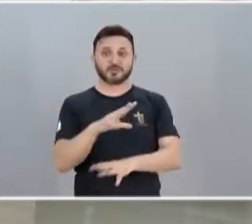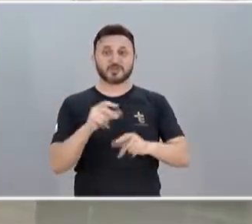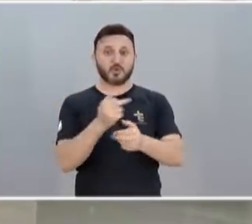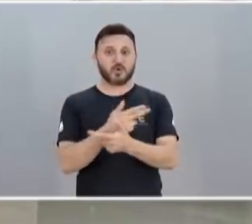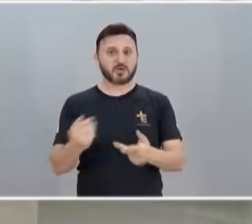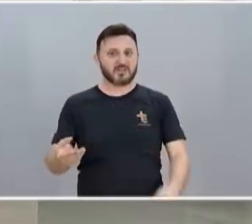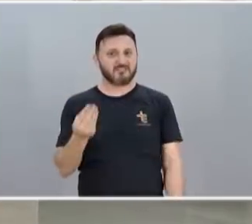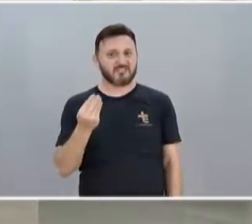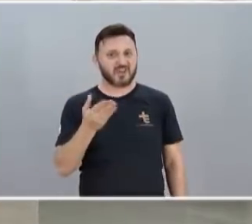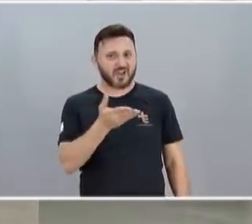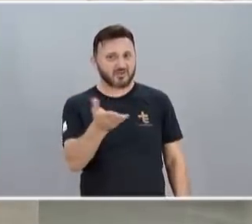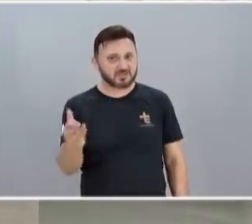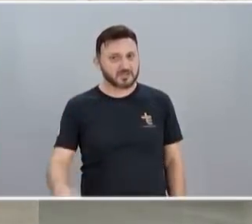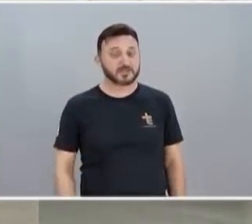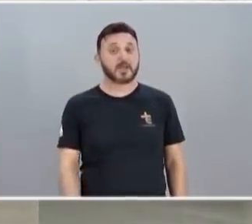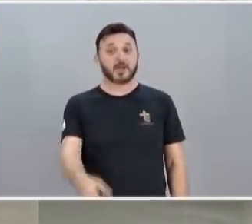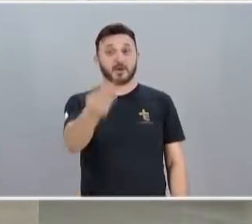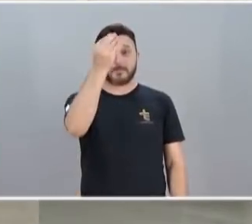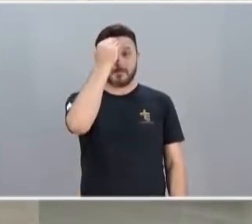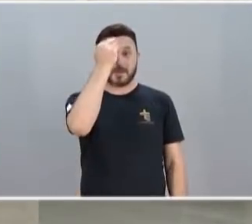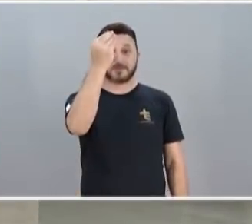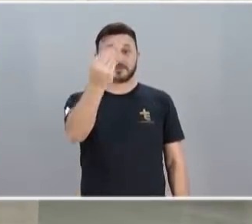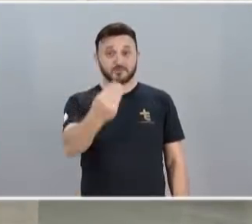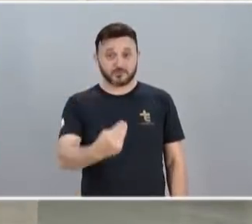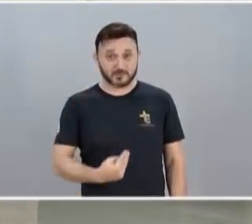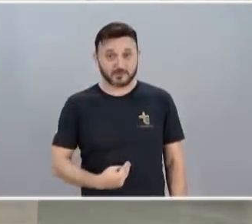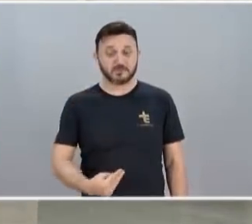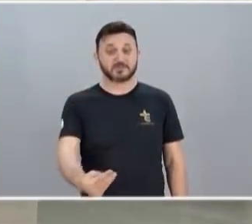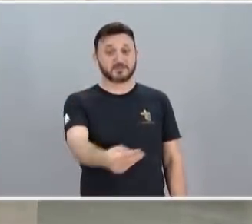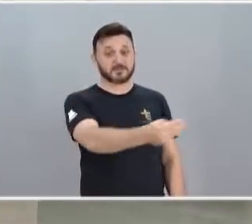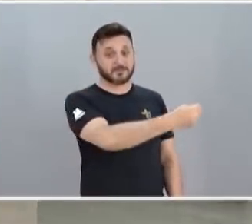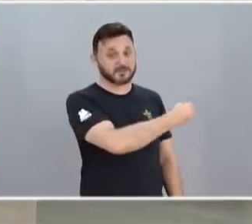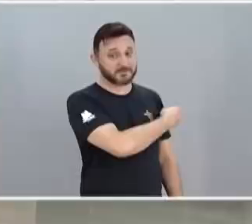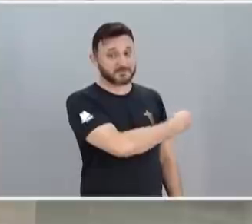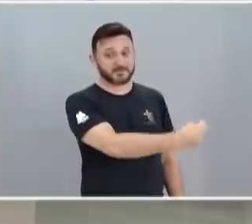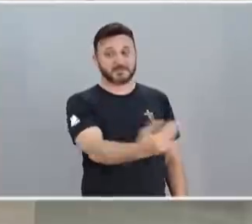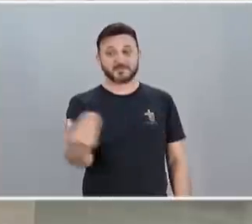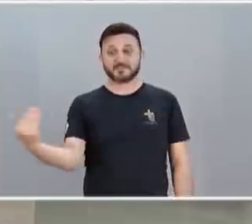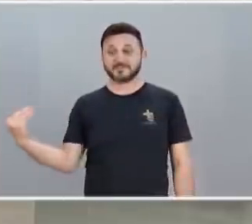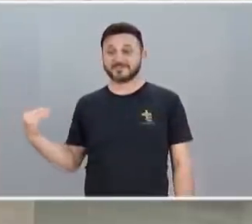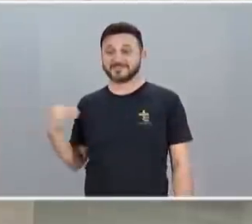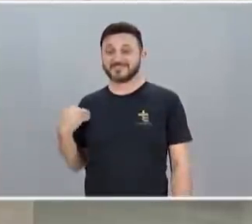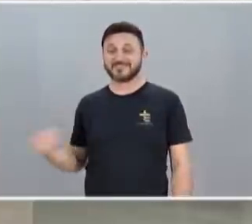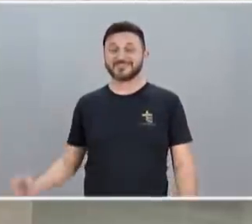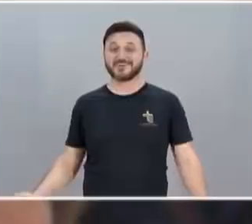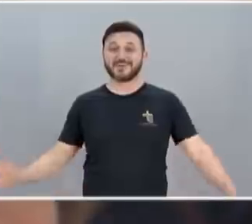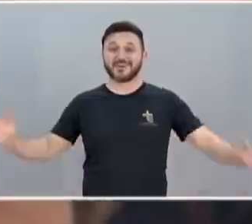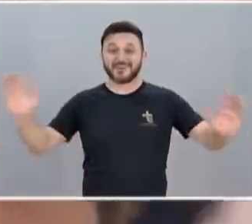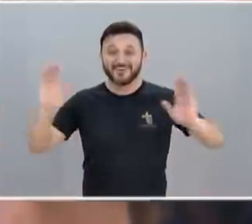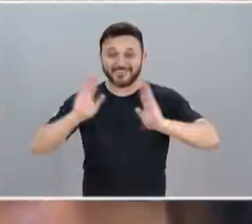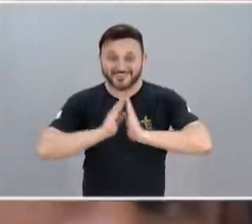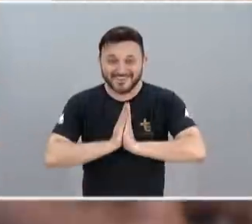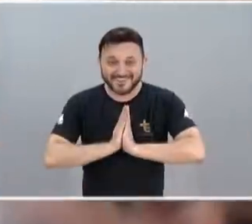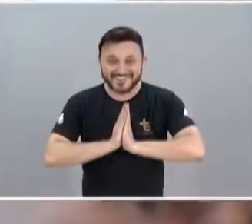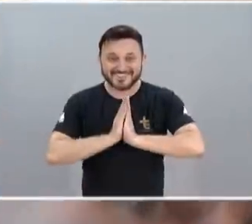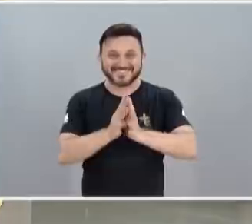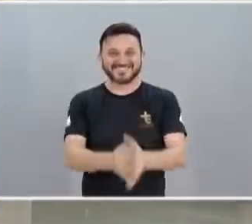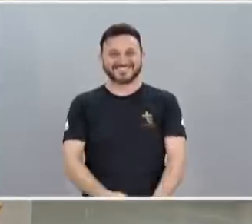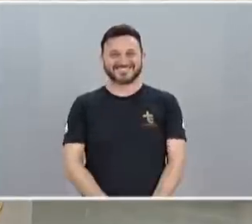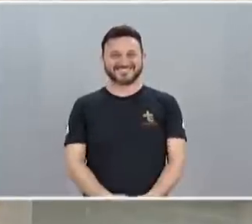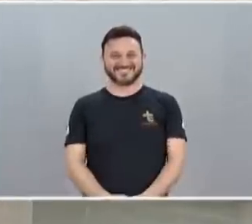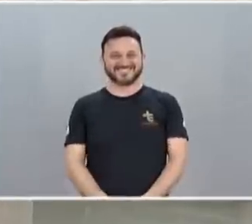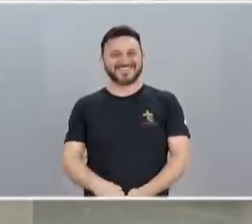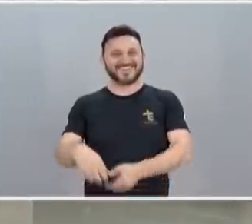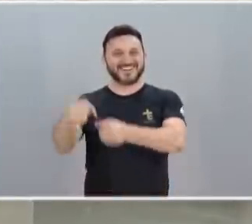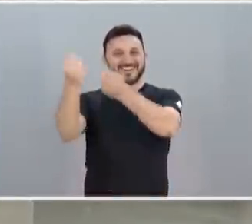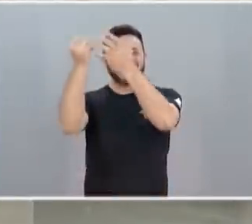gente. Em nome do Pai, do Filho, do Espírito Santo. Amém.